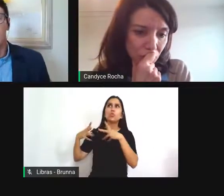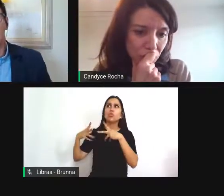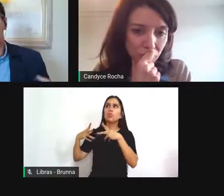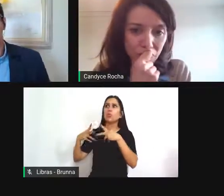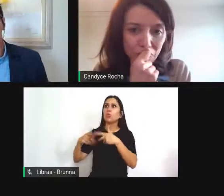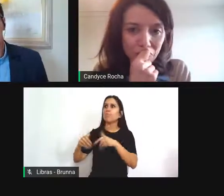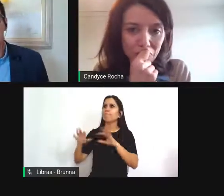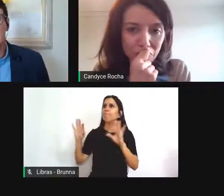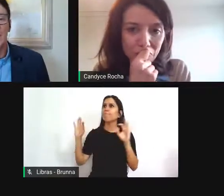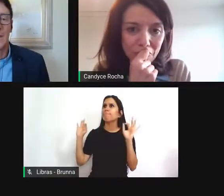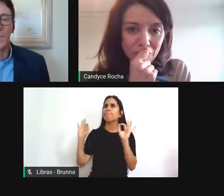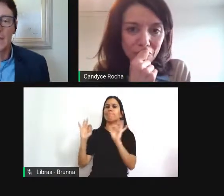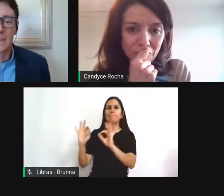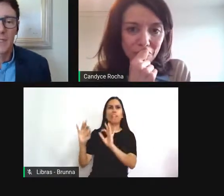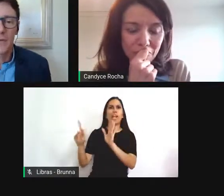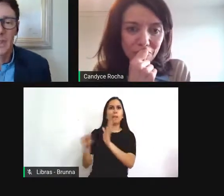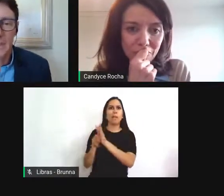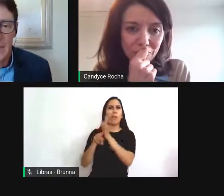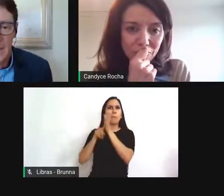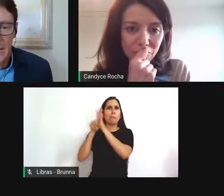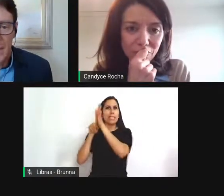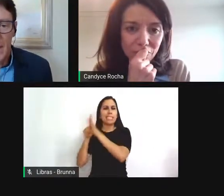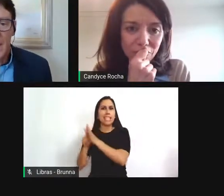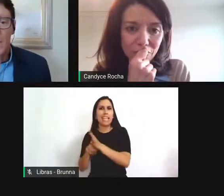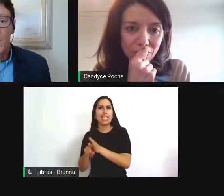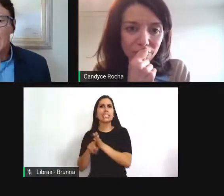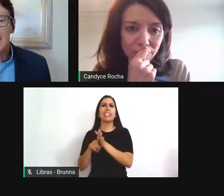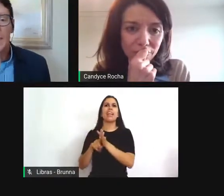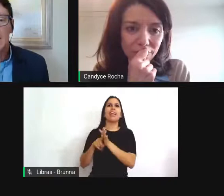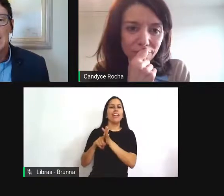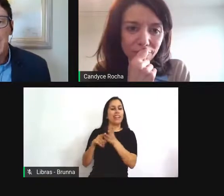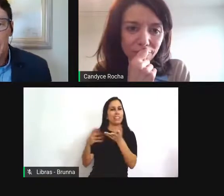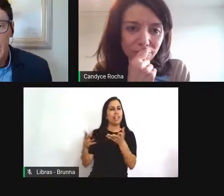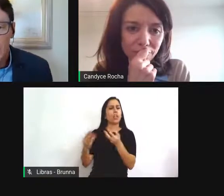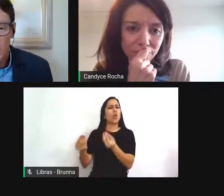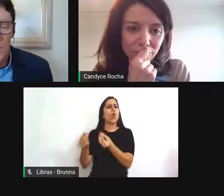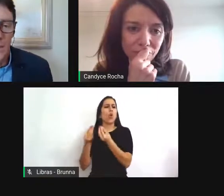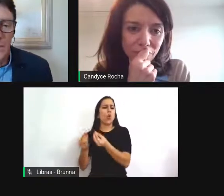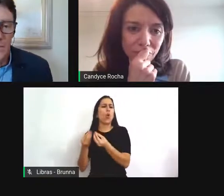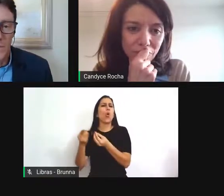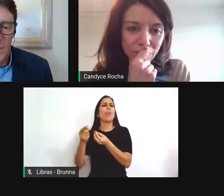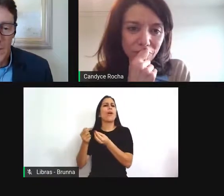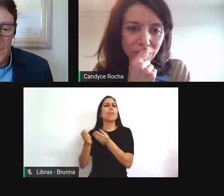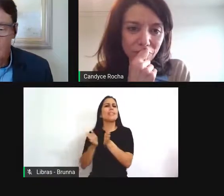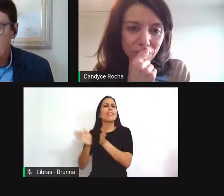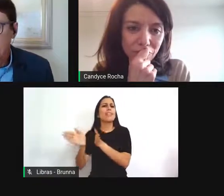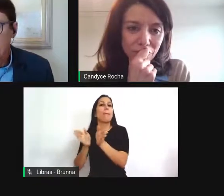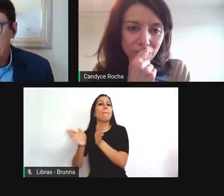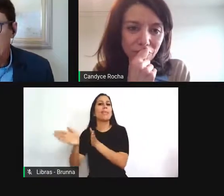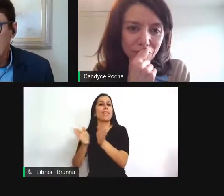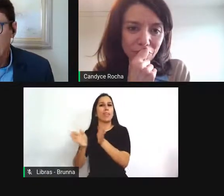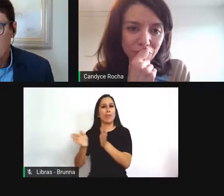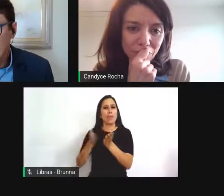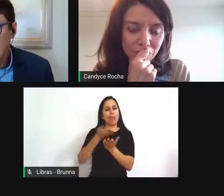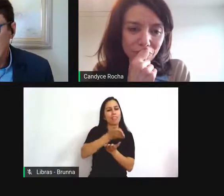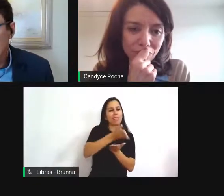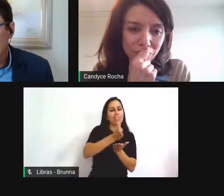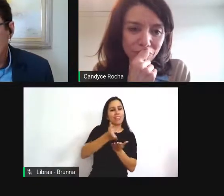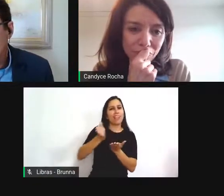de estudos, de pesquisa, de elaboração e etc. Como é que são esses caminhos no Banco Mundial? E